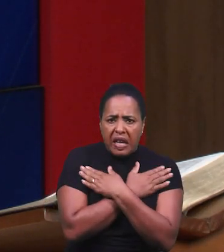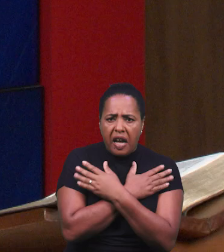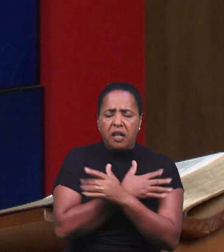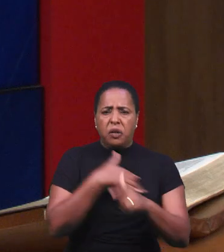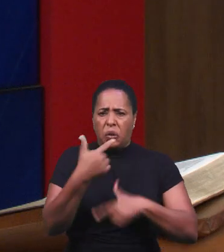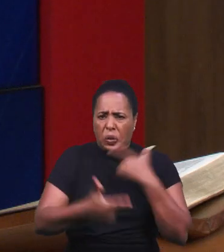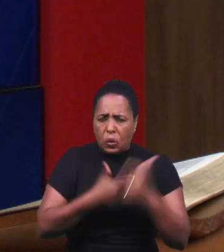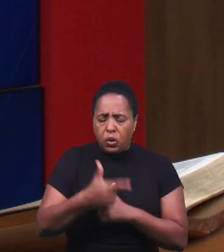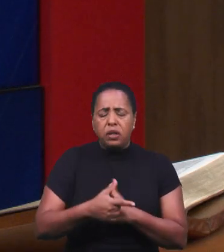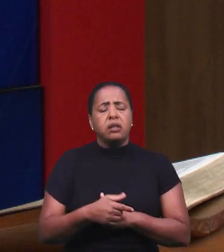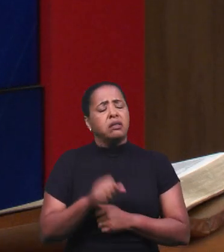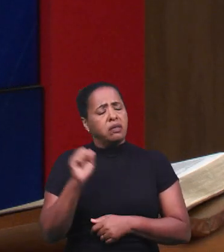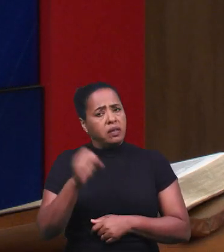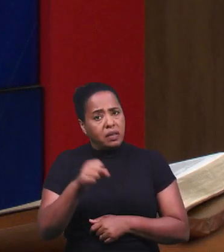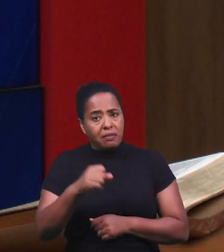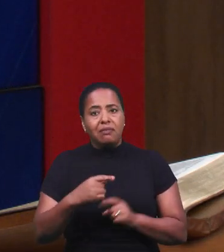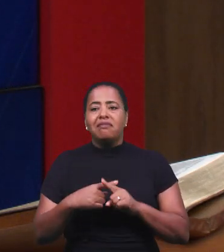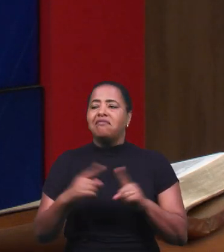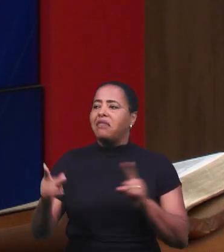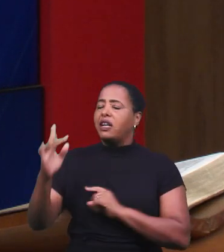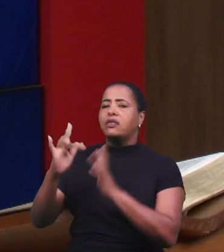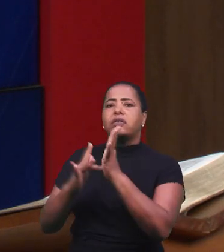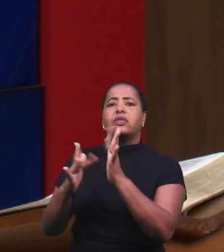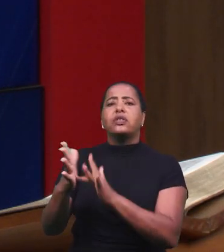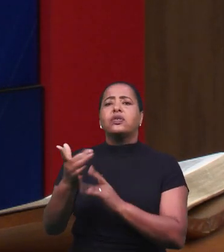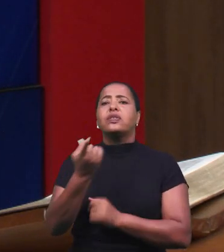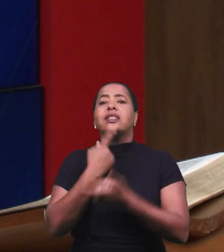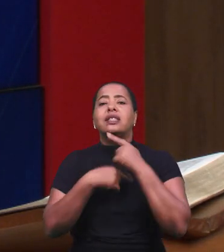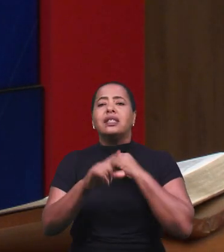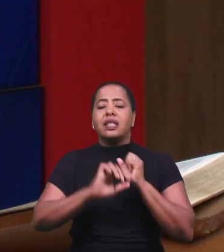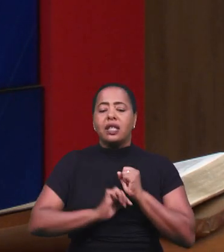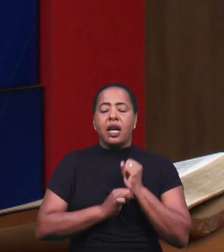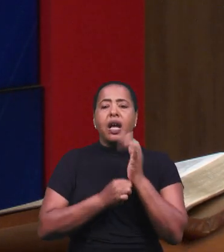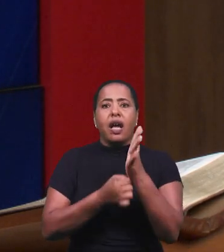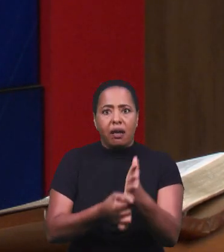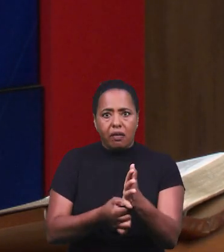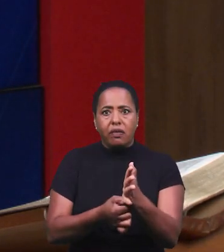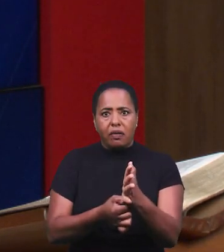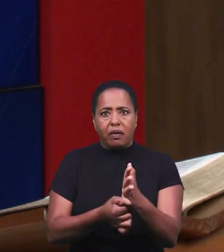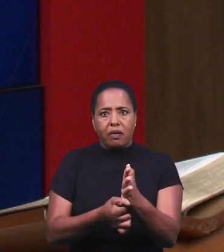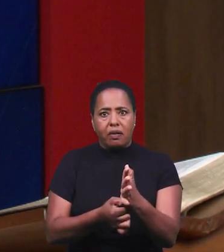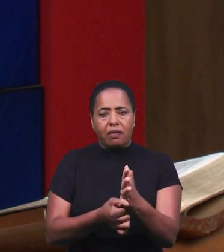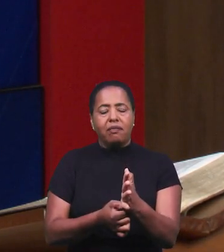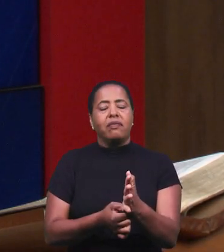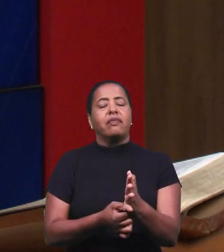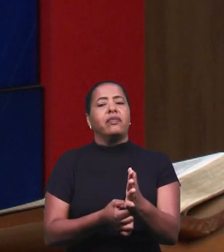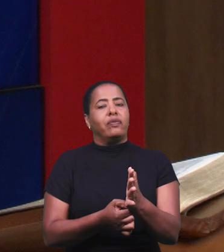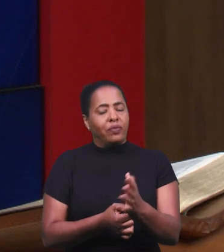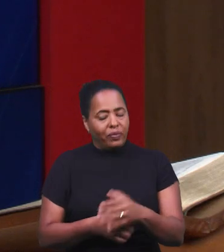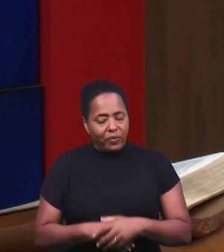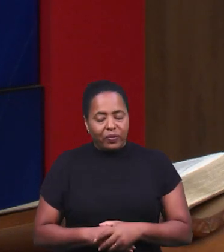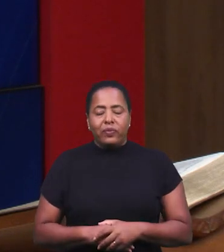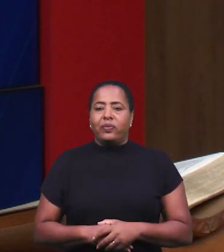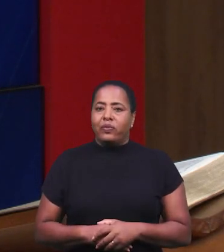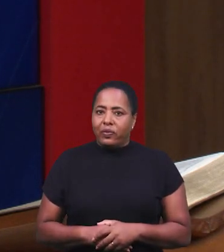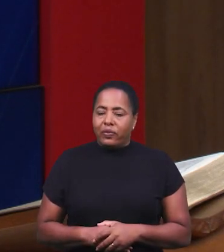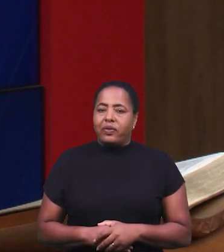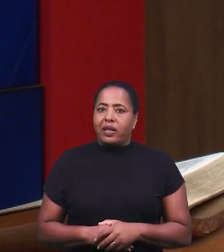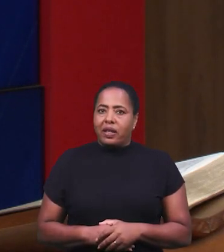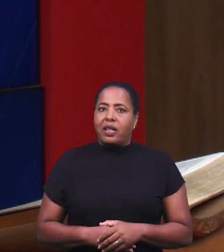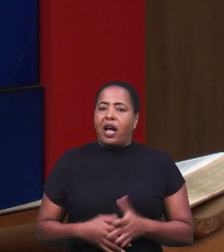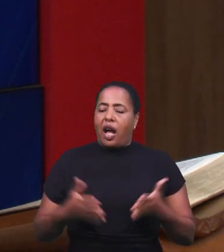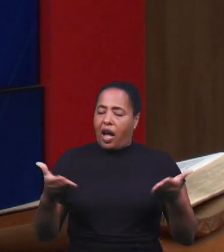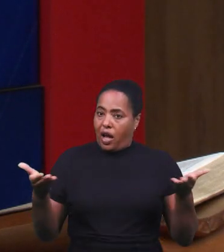para todos nós, mas Jesus quer se revelar. Agora sim, Tomé poderia sair